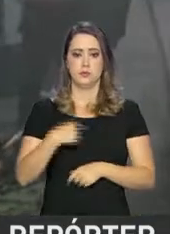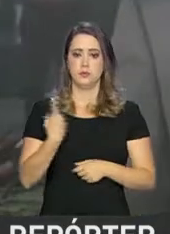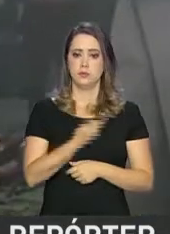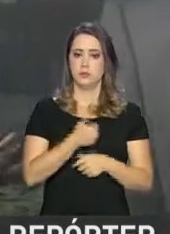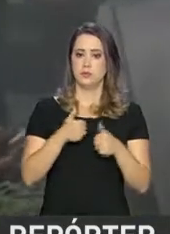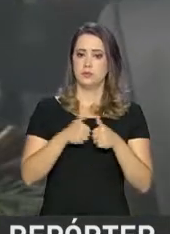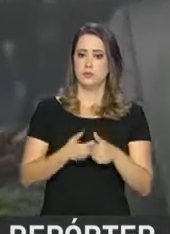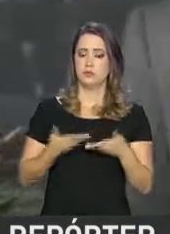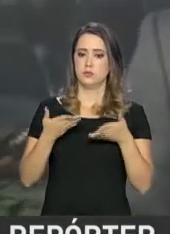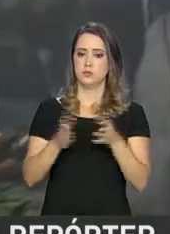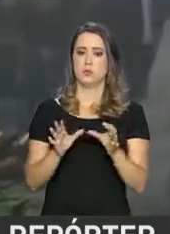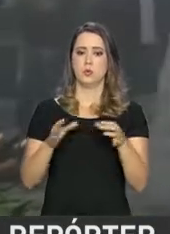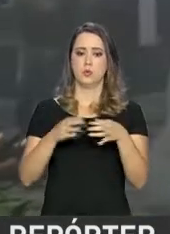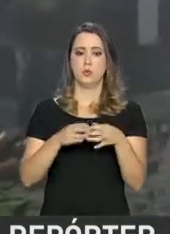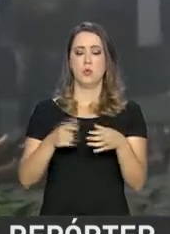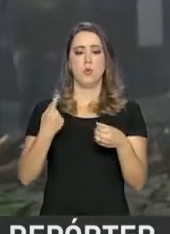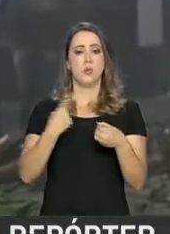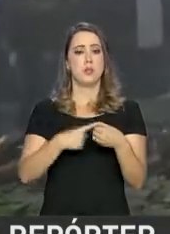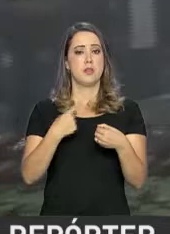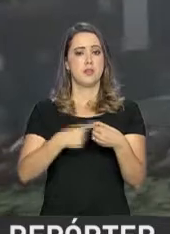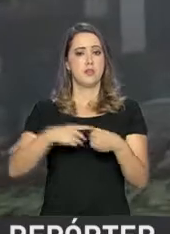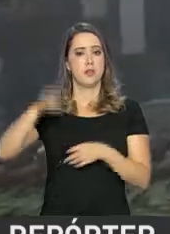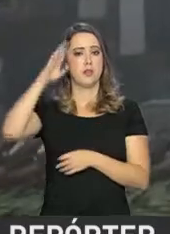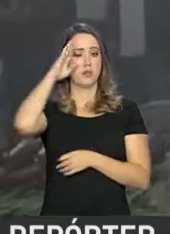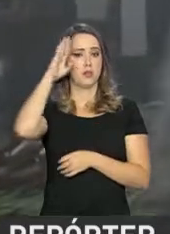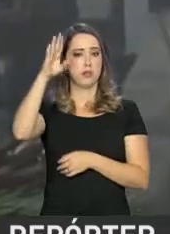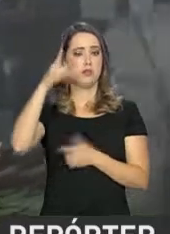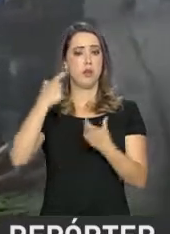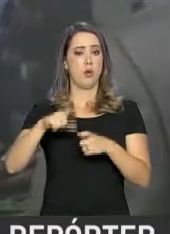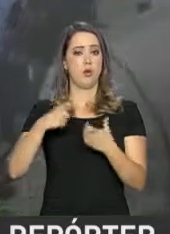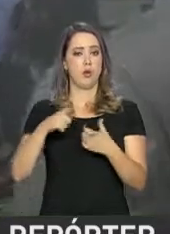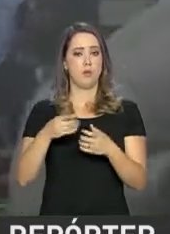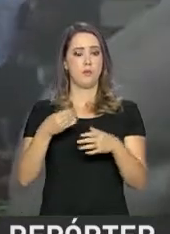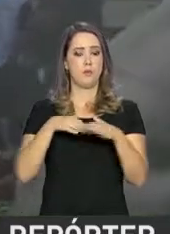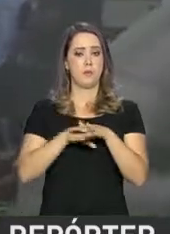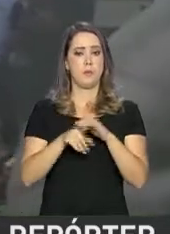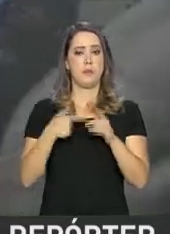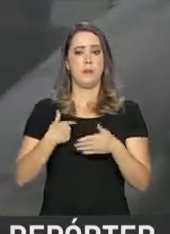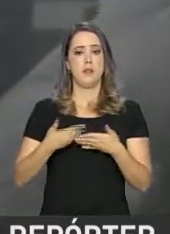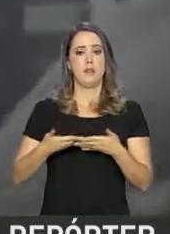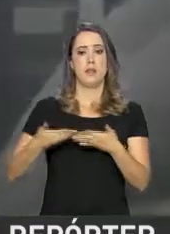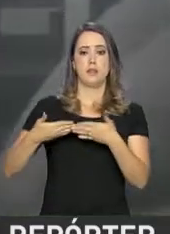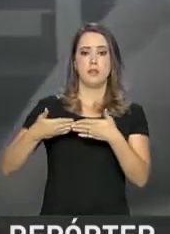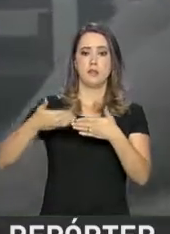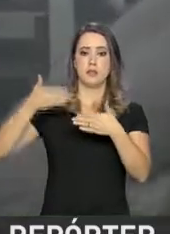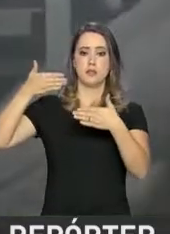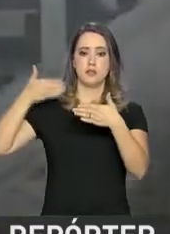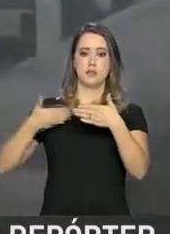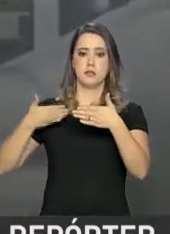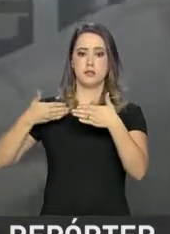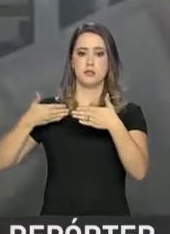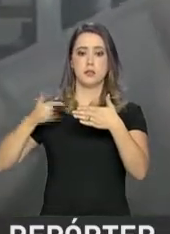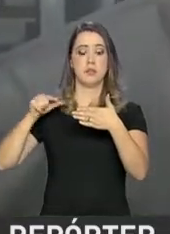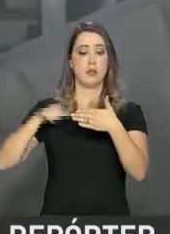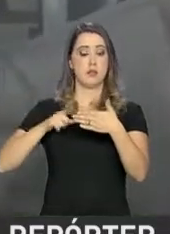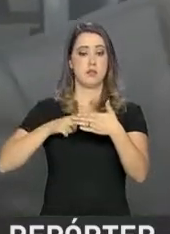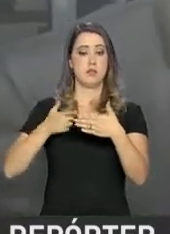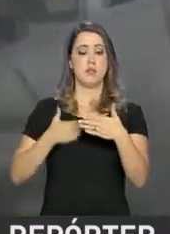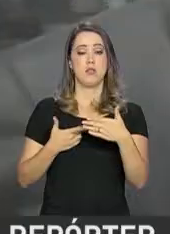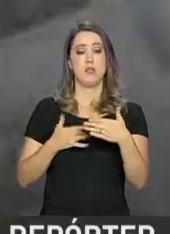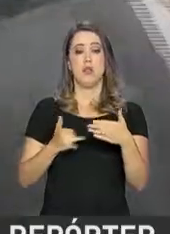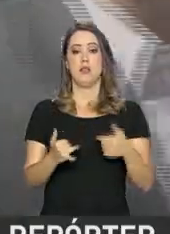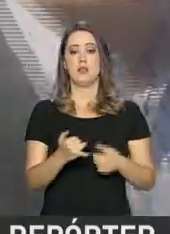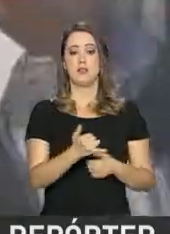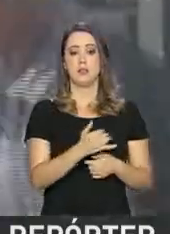na vila militar no batalhão de manutenções suprimento de armamento aqui a minha a minha retaguarda que atrás de mim estão os positivos porque